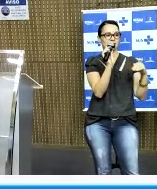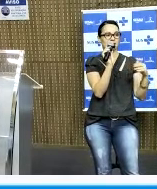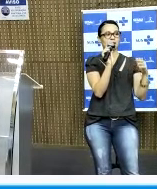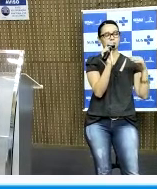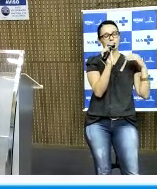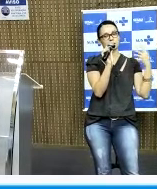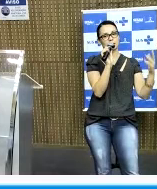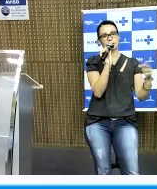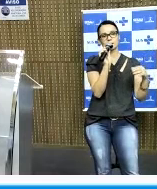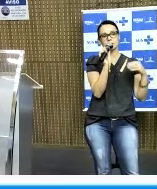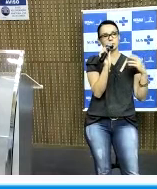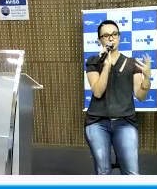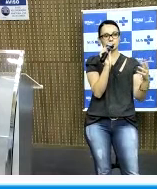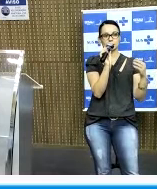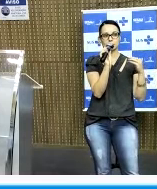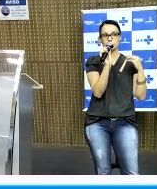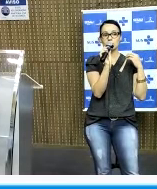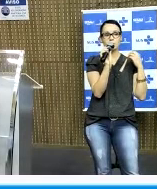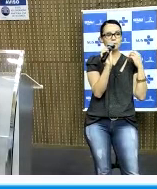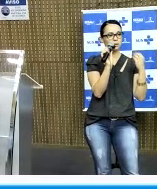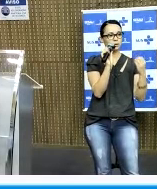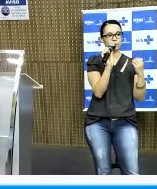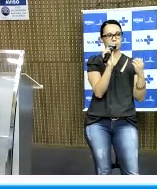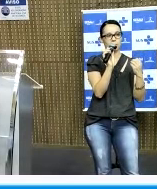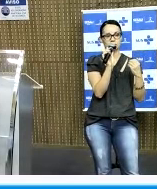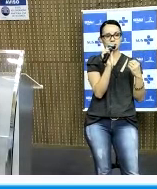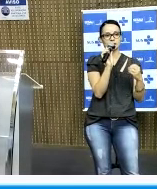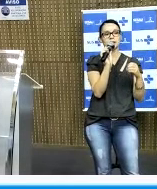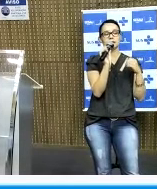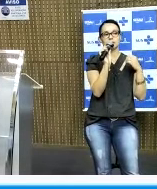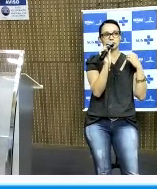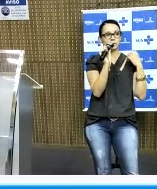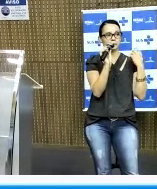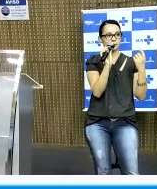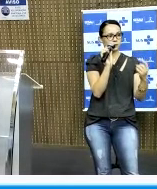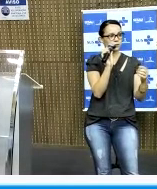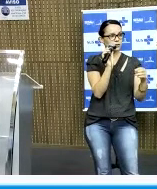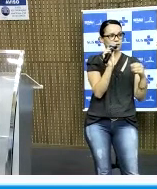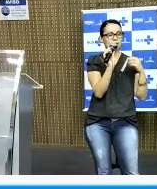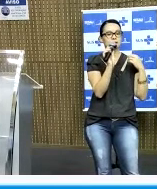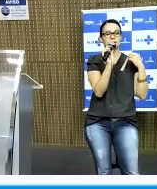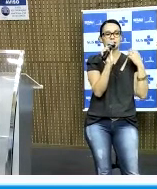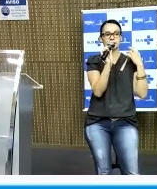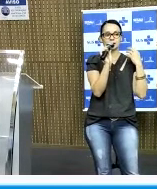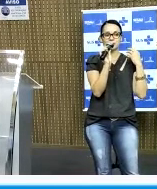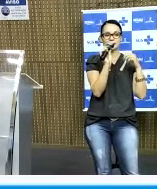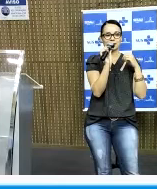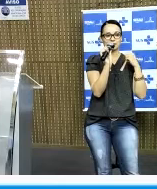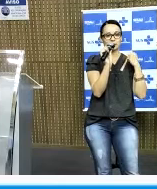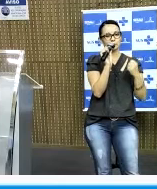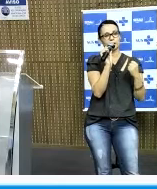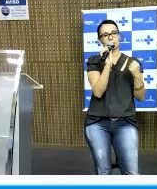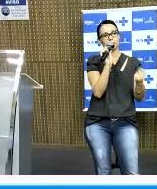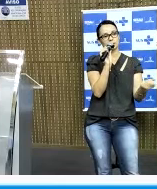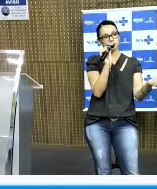hanseníase, né, há um tempo atrás nós tínhamos um ambulatório muito bom lá, nós tínhamos uma dermatologista, né, que